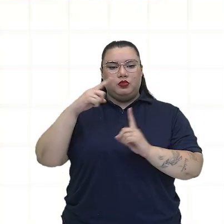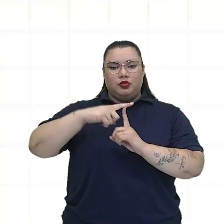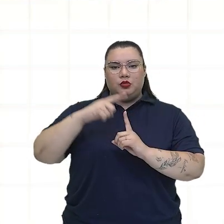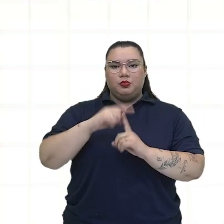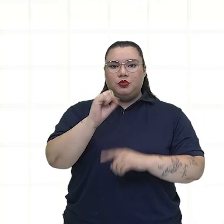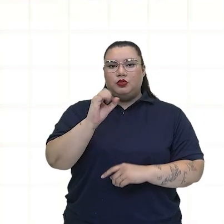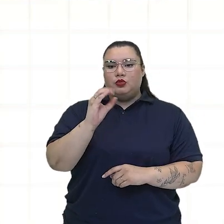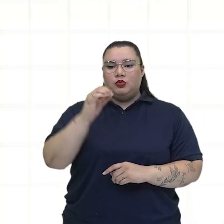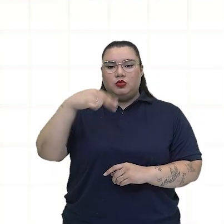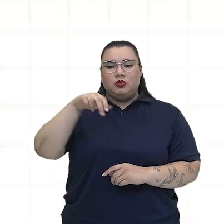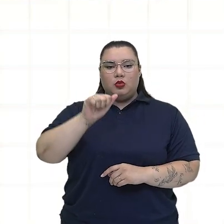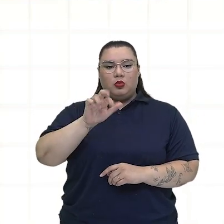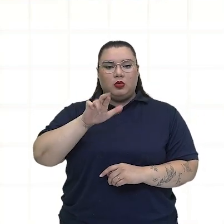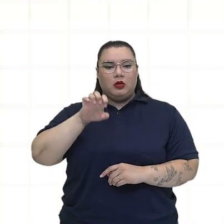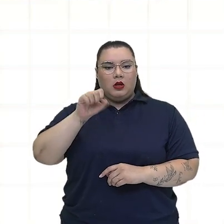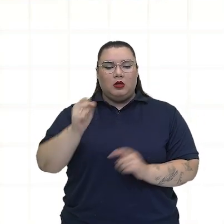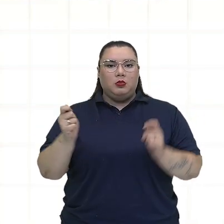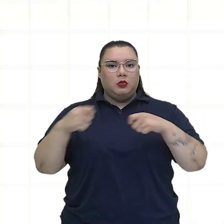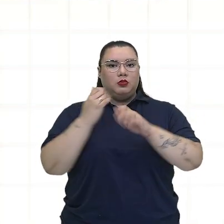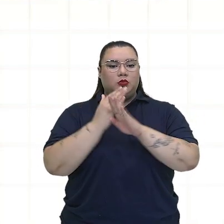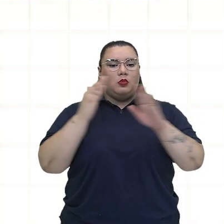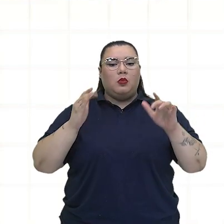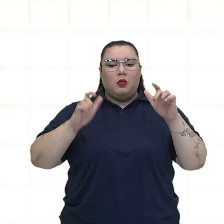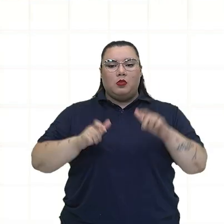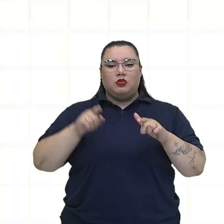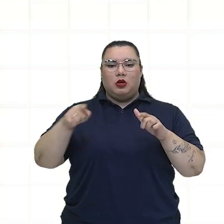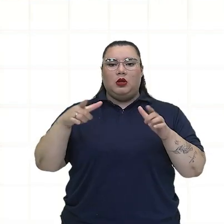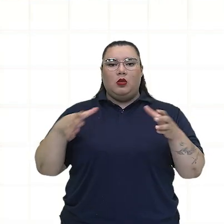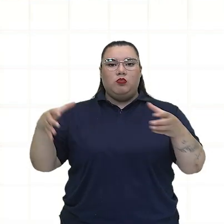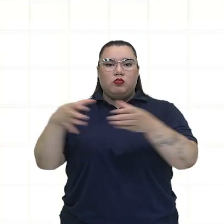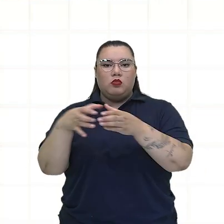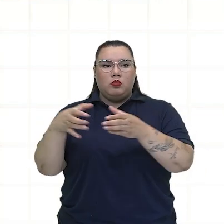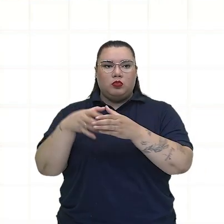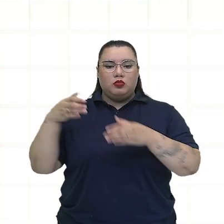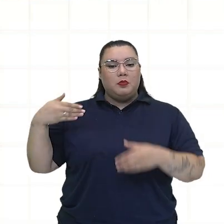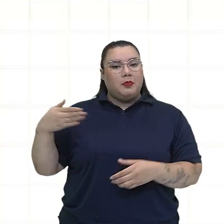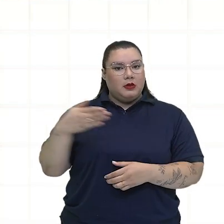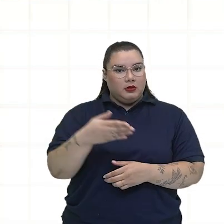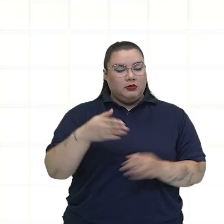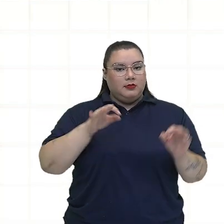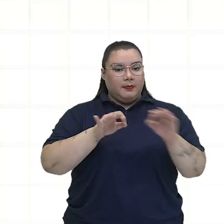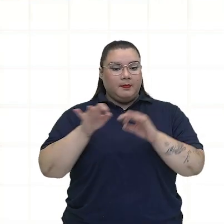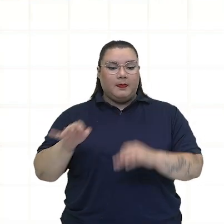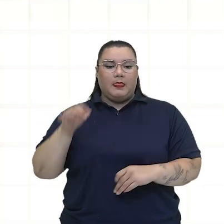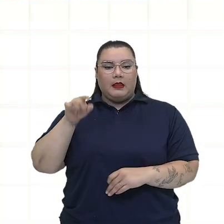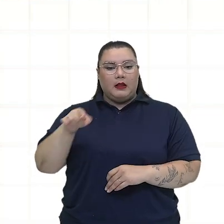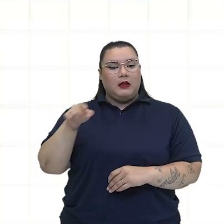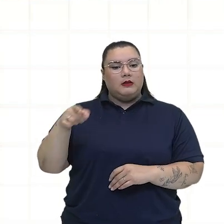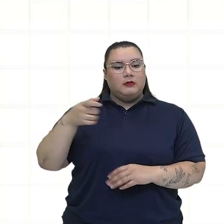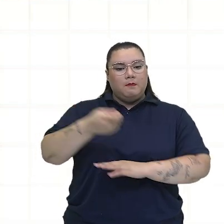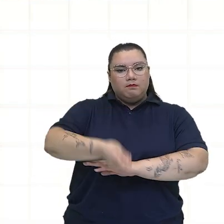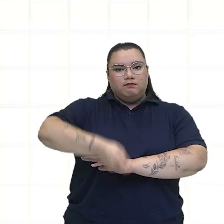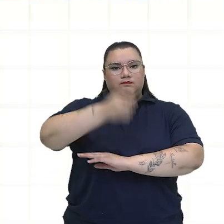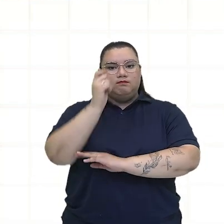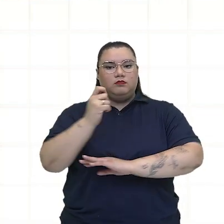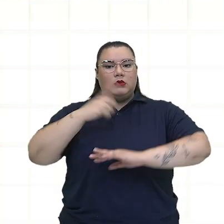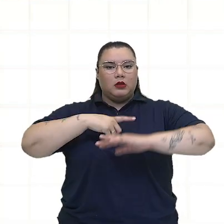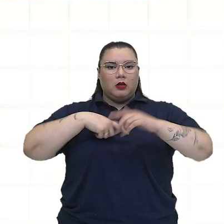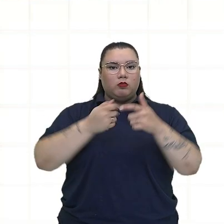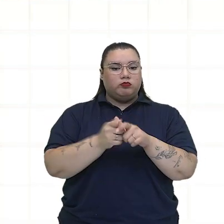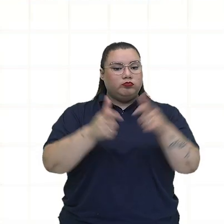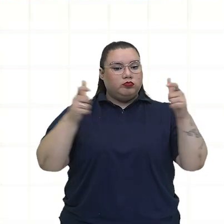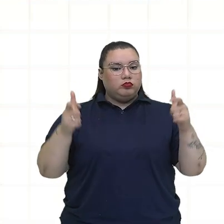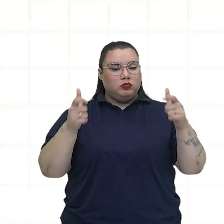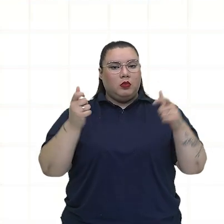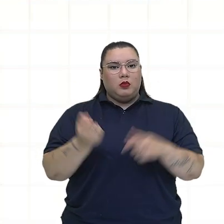esses cardumes, para que eles tenham uma pesca mais certeira. Essa pesca ela vai ser feita em larga